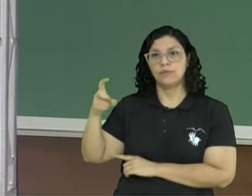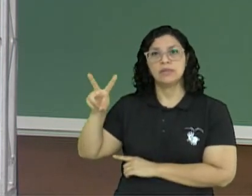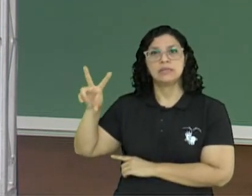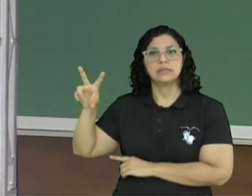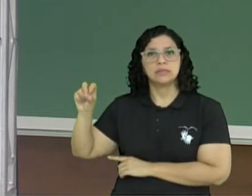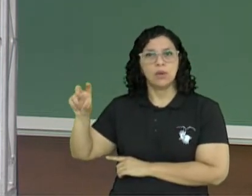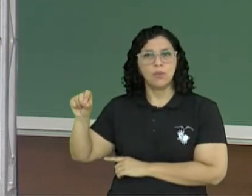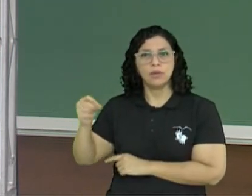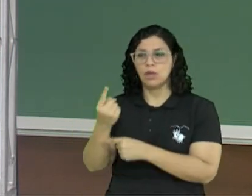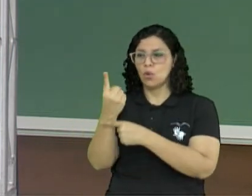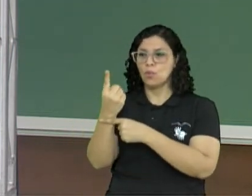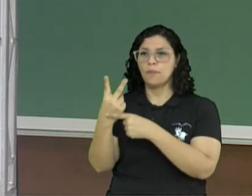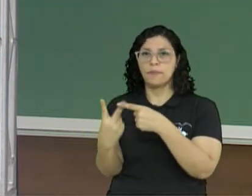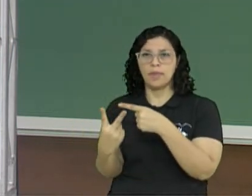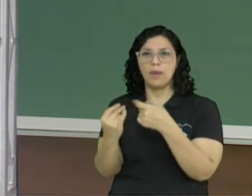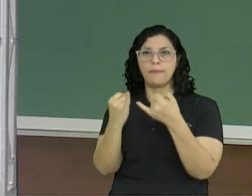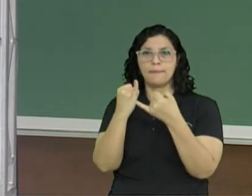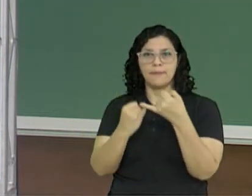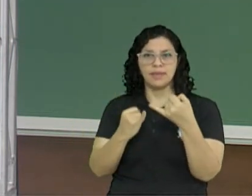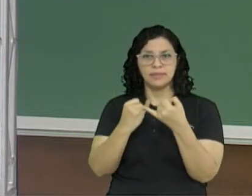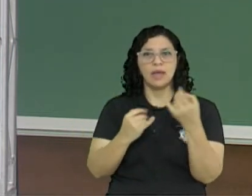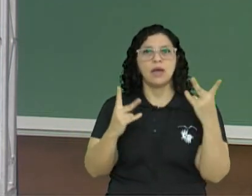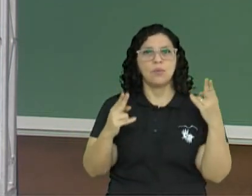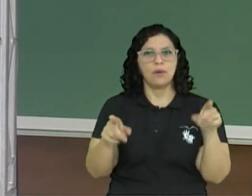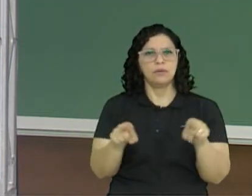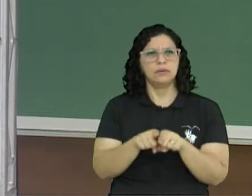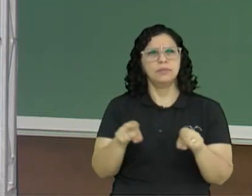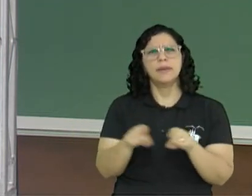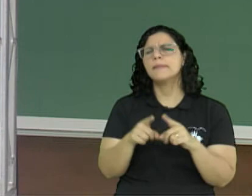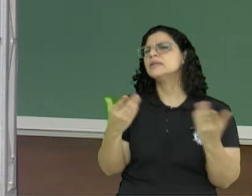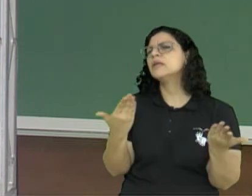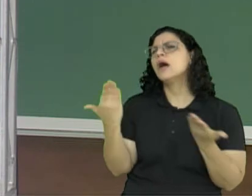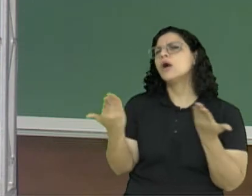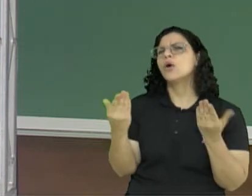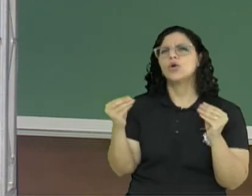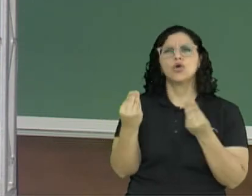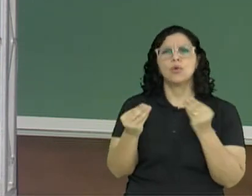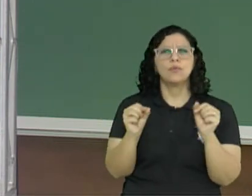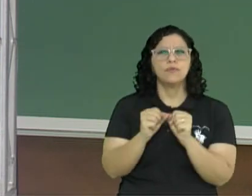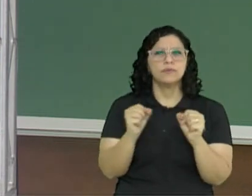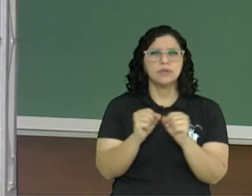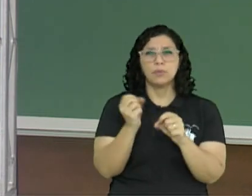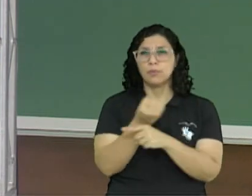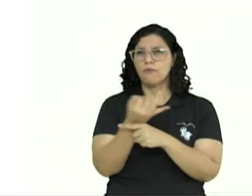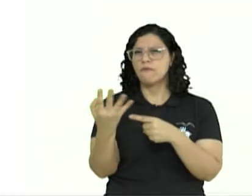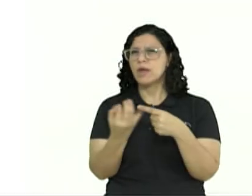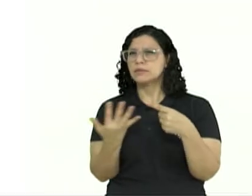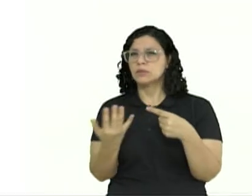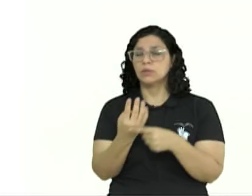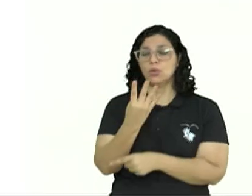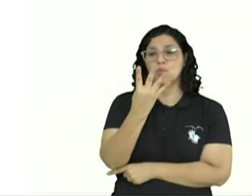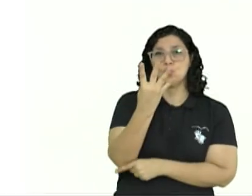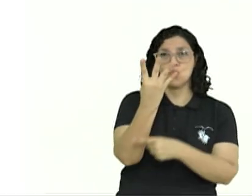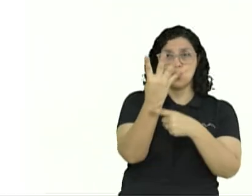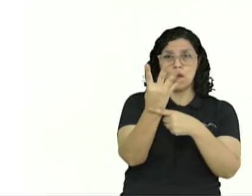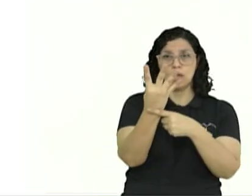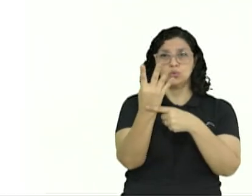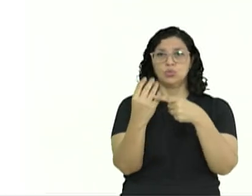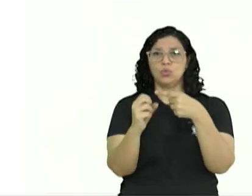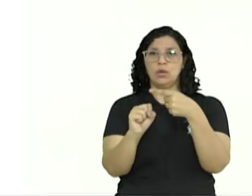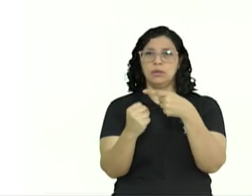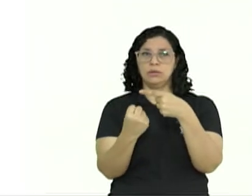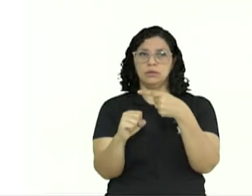mesma coisa que 1/2, metade, não é? E aqui, o que eu vou ter aqui então, ó? Eu vou ter 4 partes de